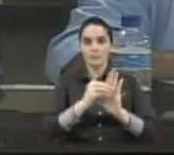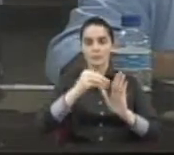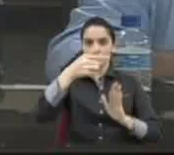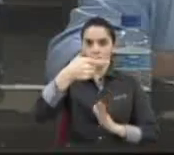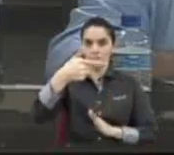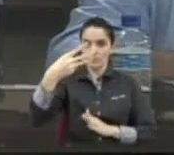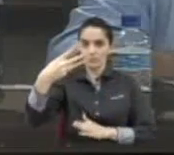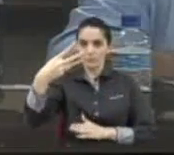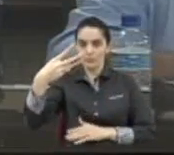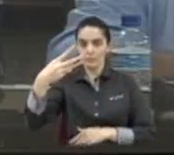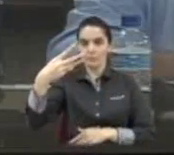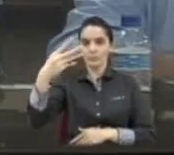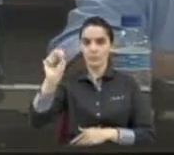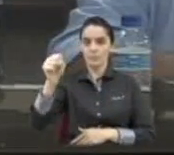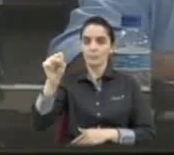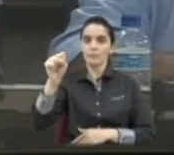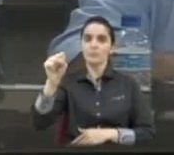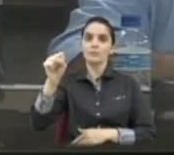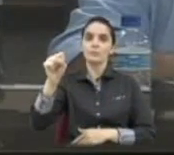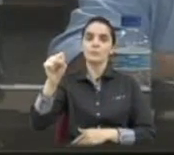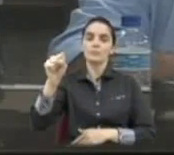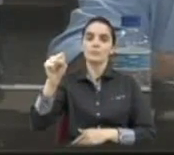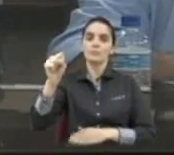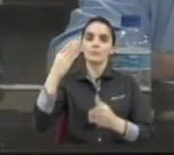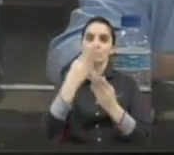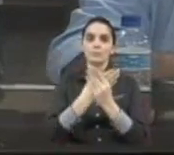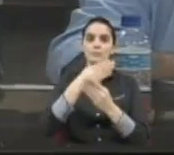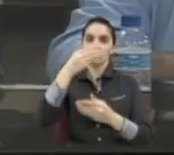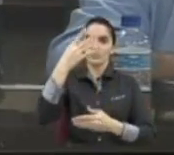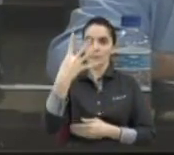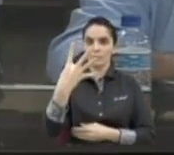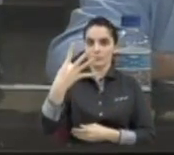número 238, protocolo